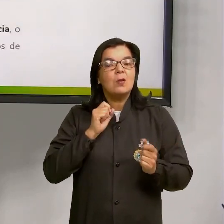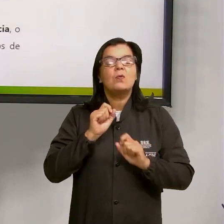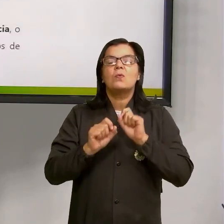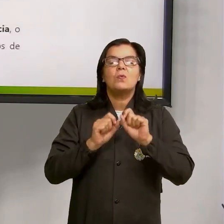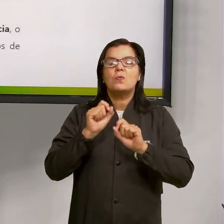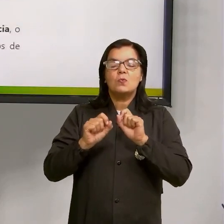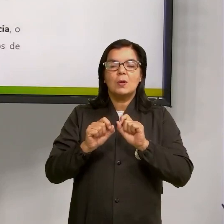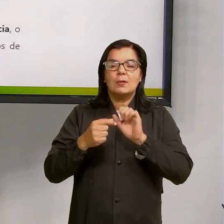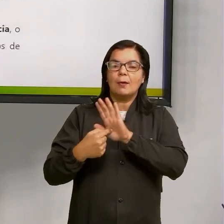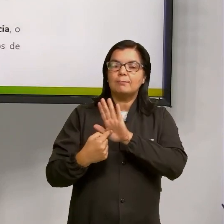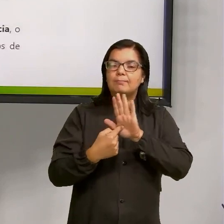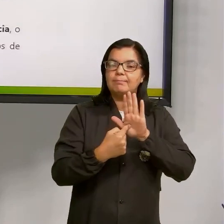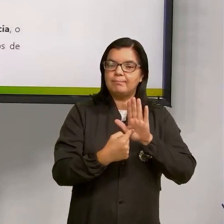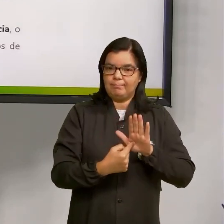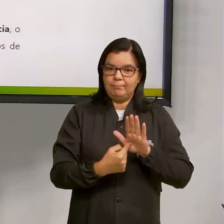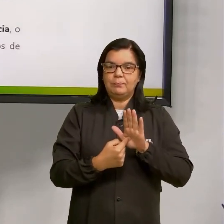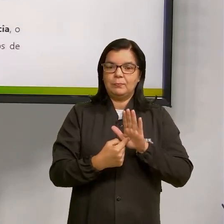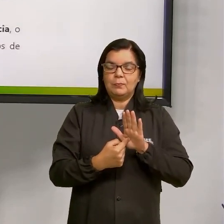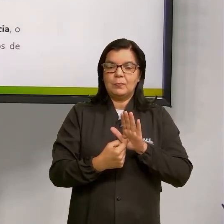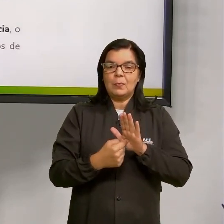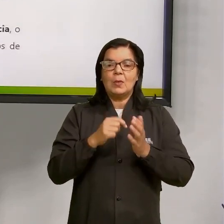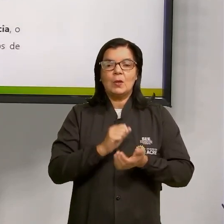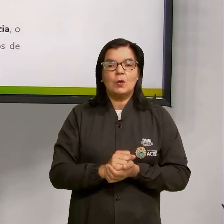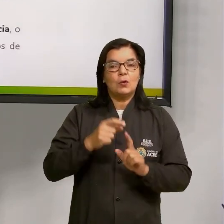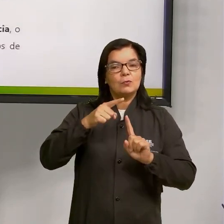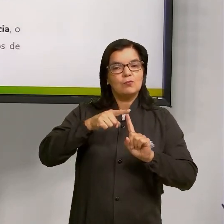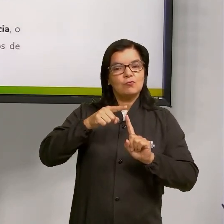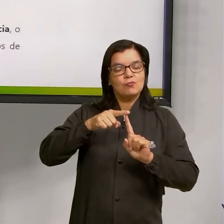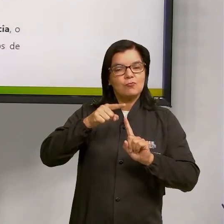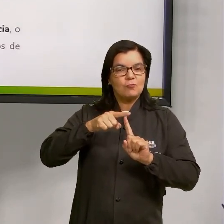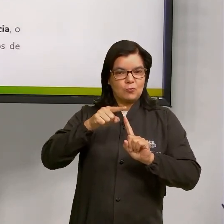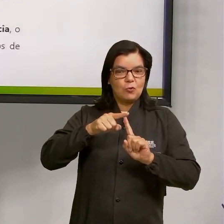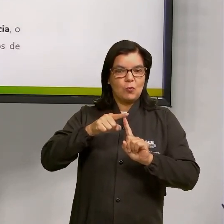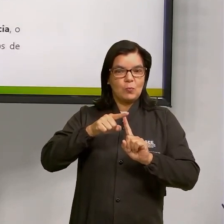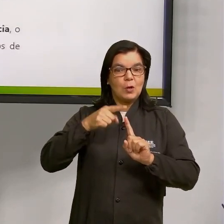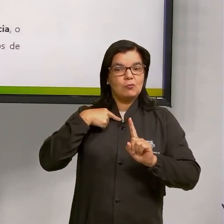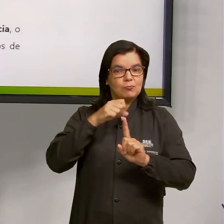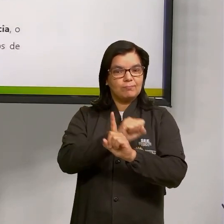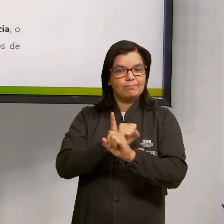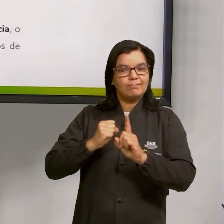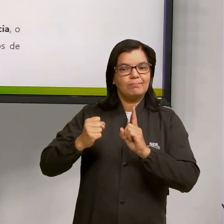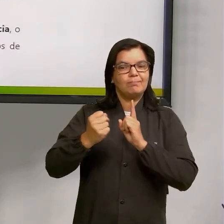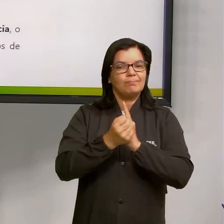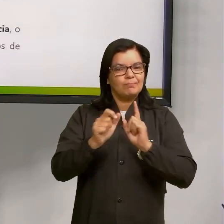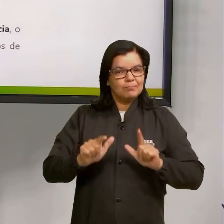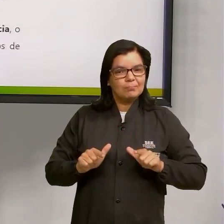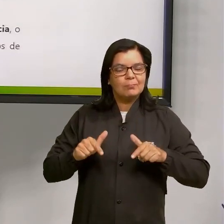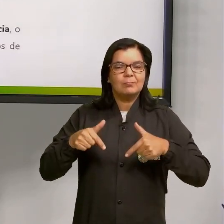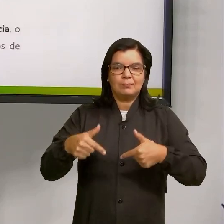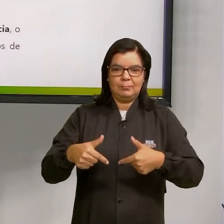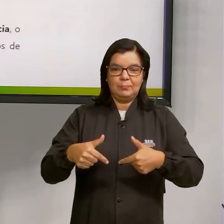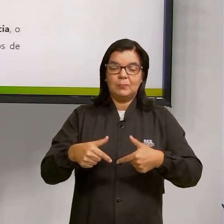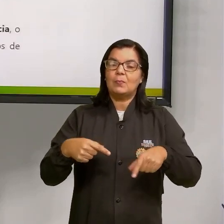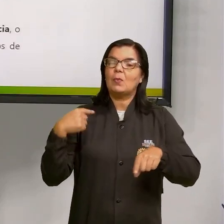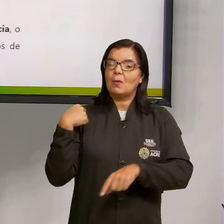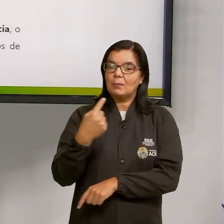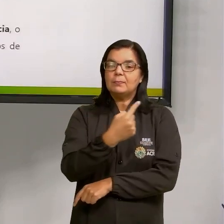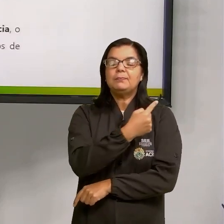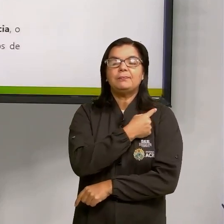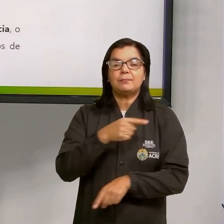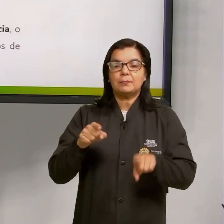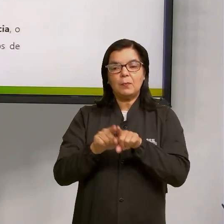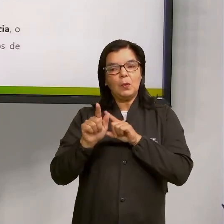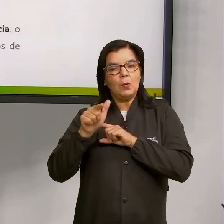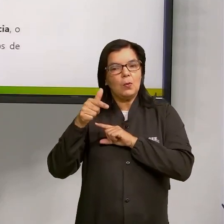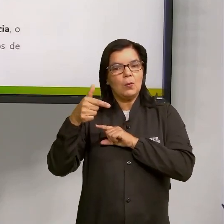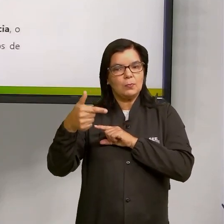acabam correspondendo a um tipo de movimento social. Nós teremos, inclusive,